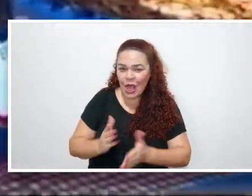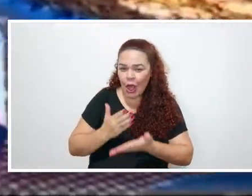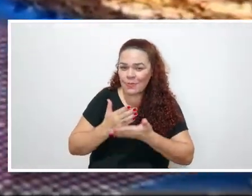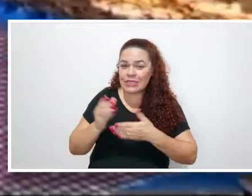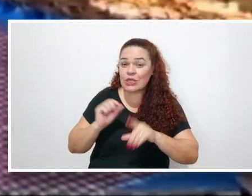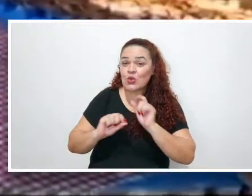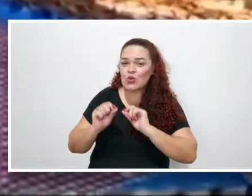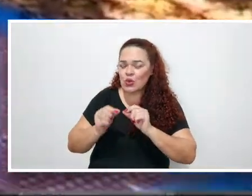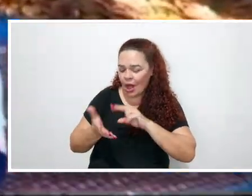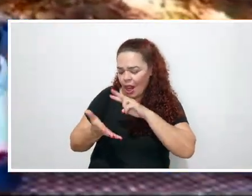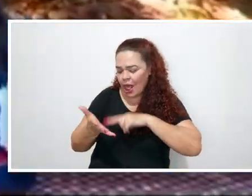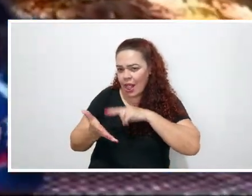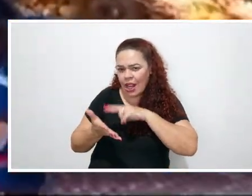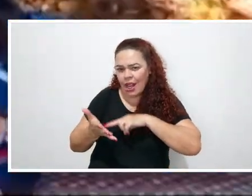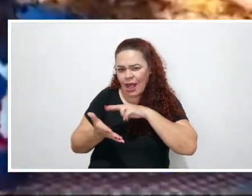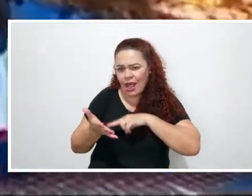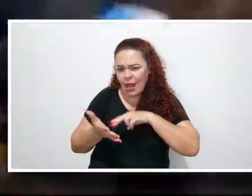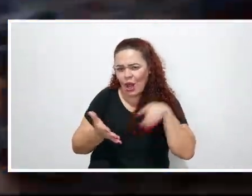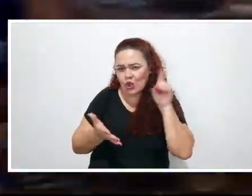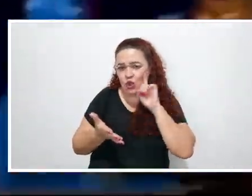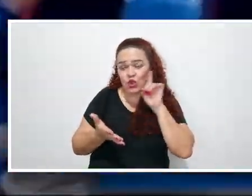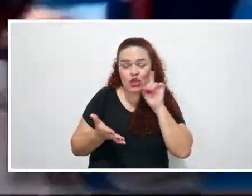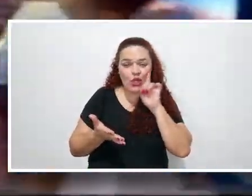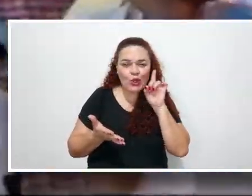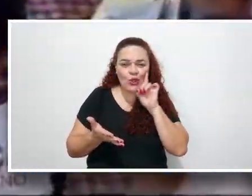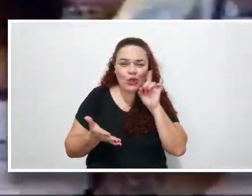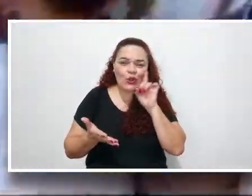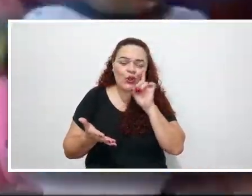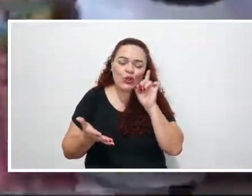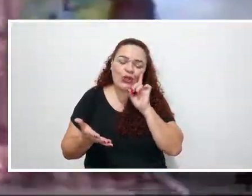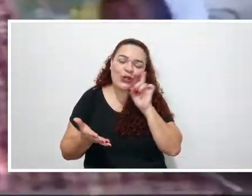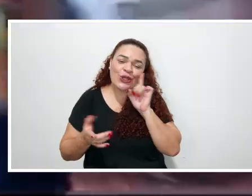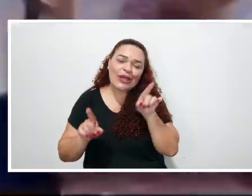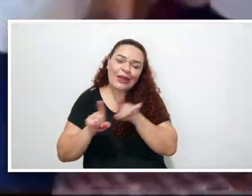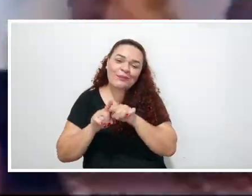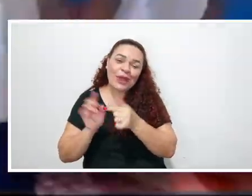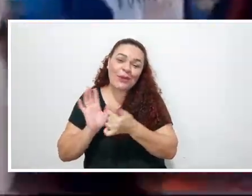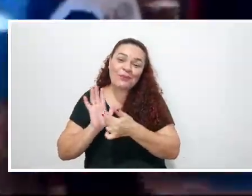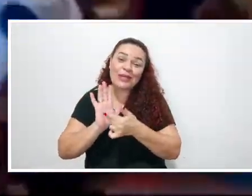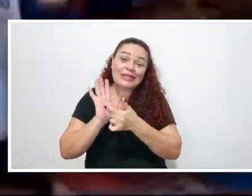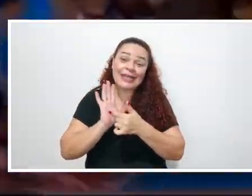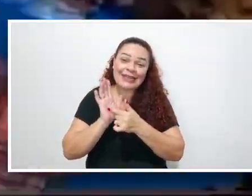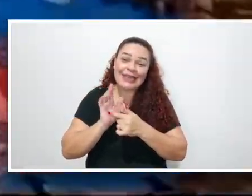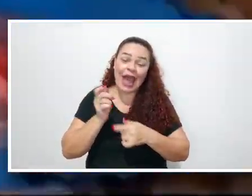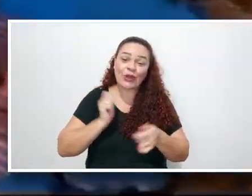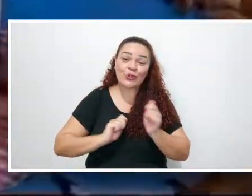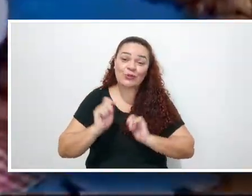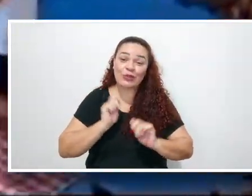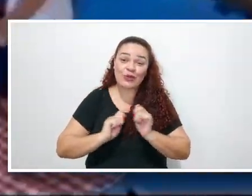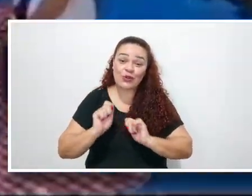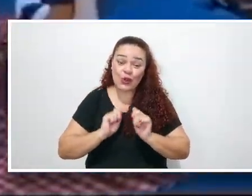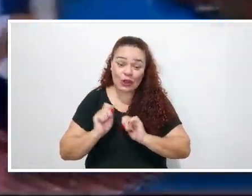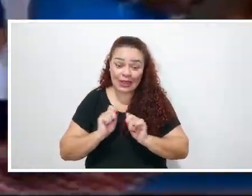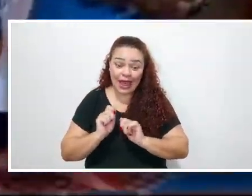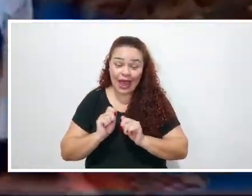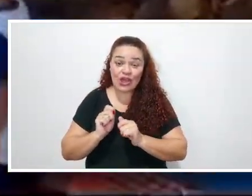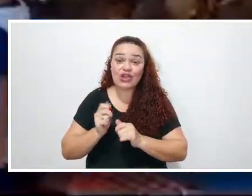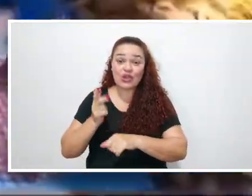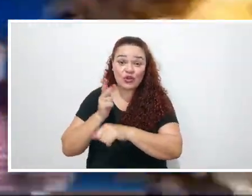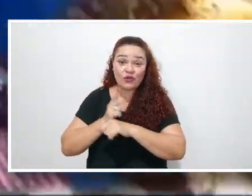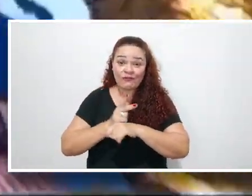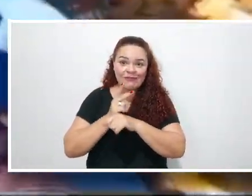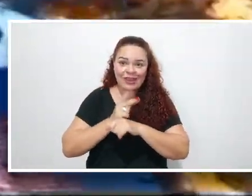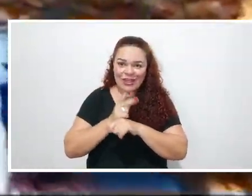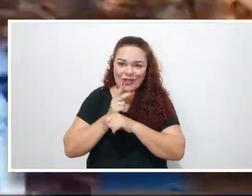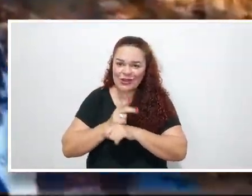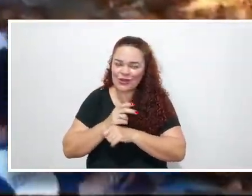Partindo disso, comecei a fazer leituras diárias. Além disso, foi apresentado os personagens do sítio por meio de